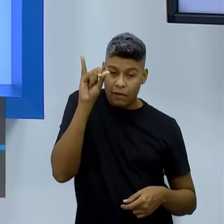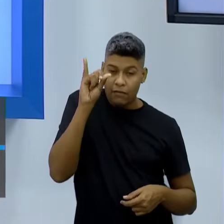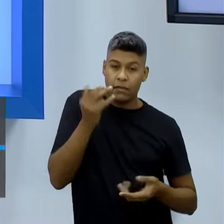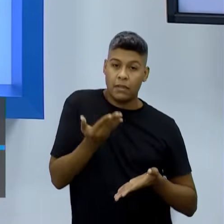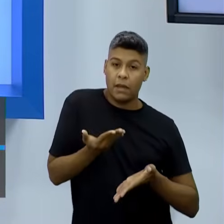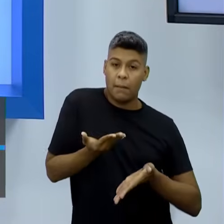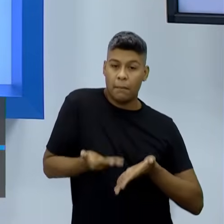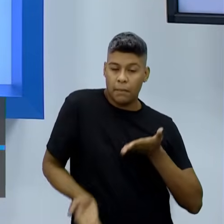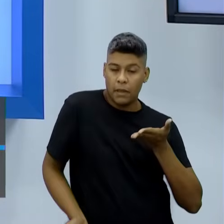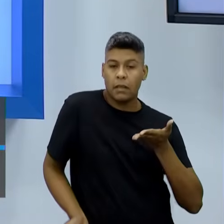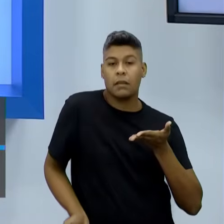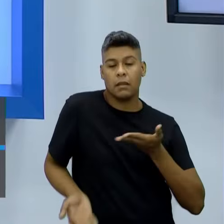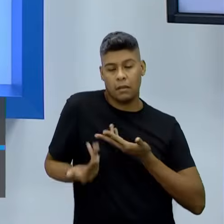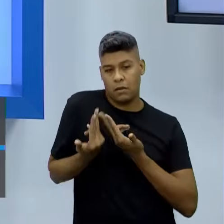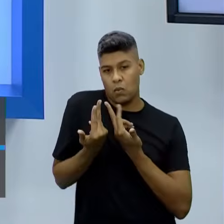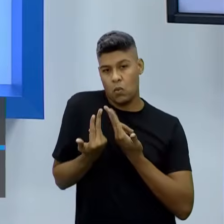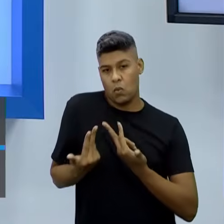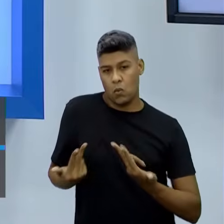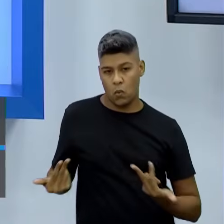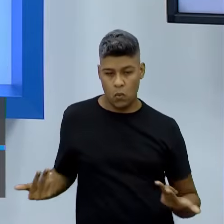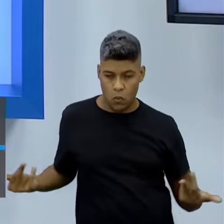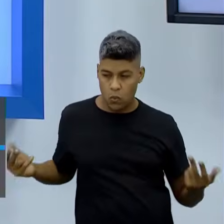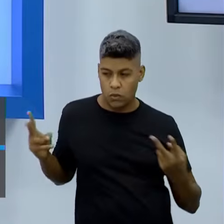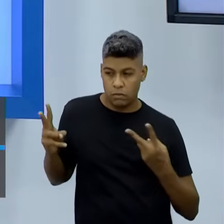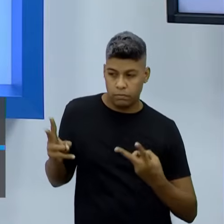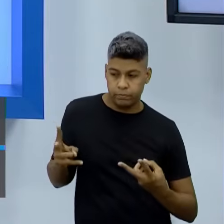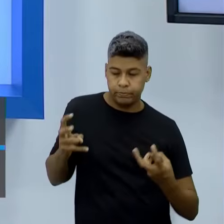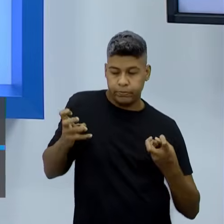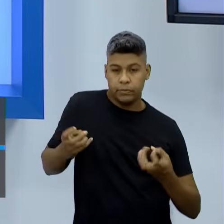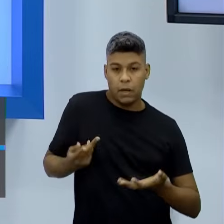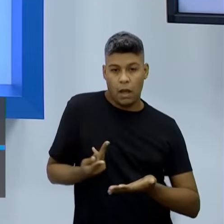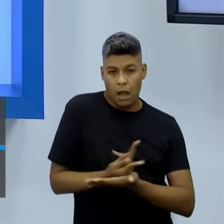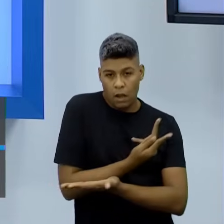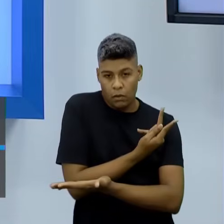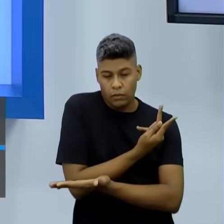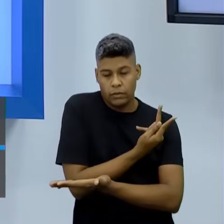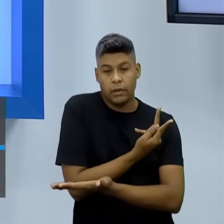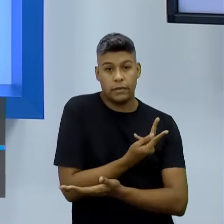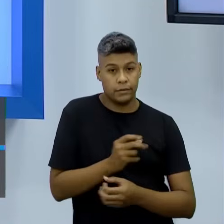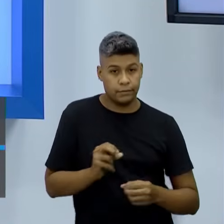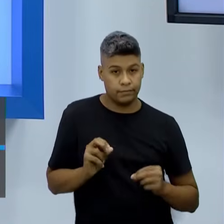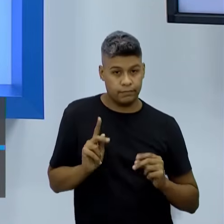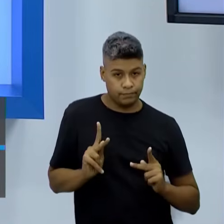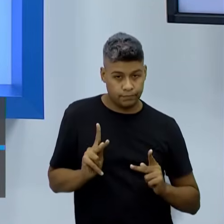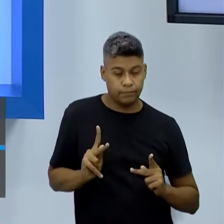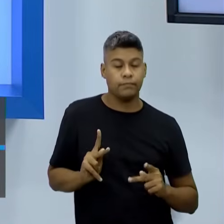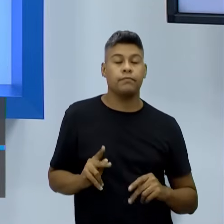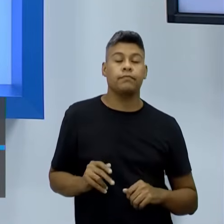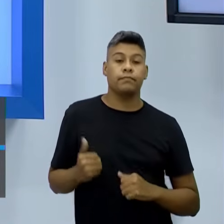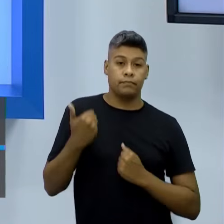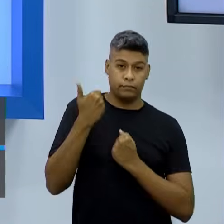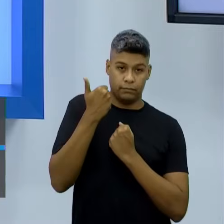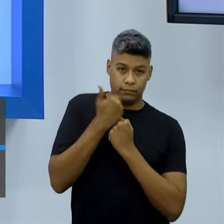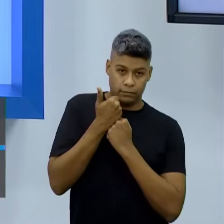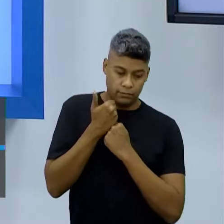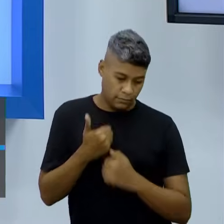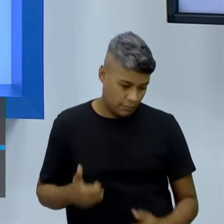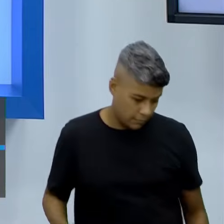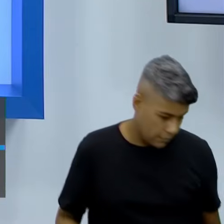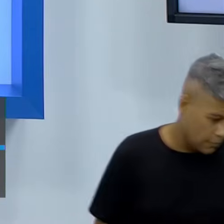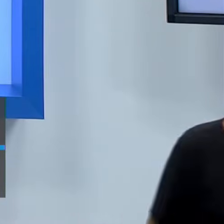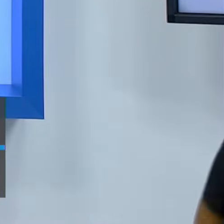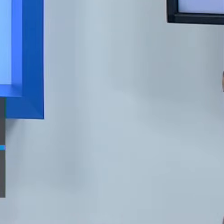nada daquilo que está sendo, né, e daquilo que está acontecendo ali ao seu redor. E foi isso que Darwin fez. Ele